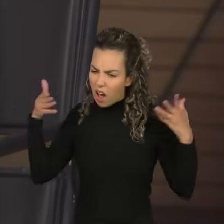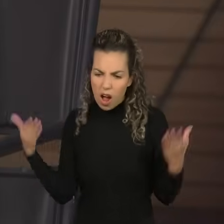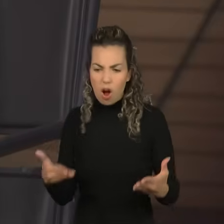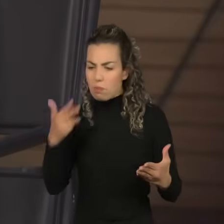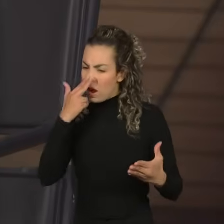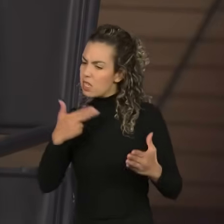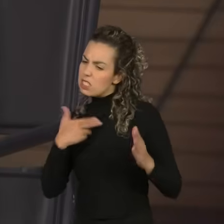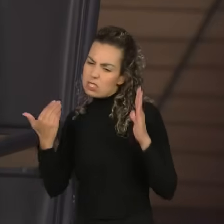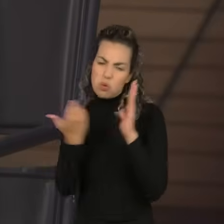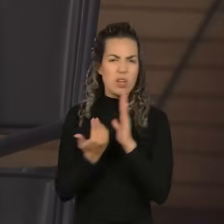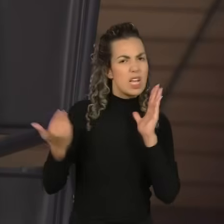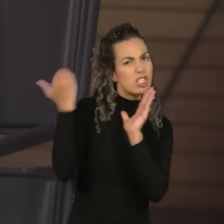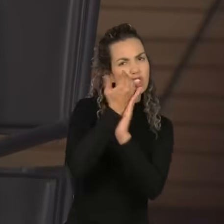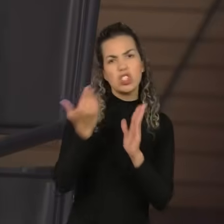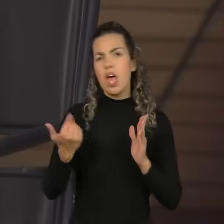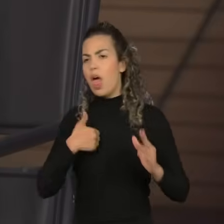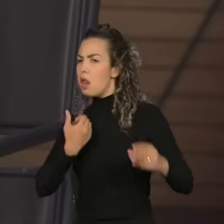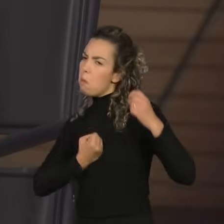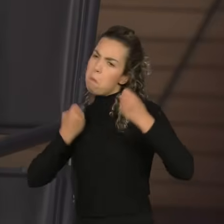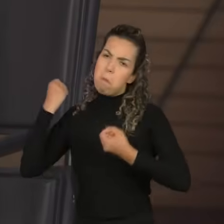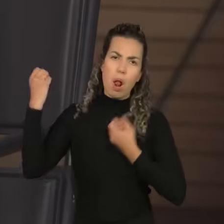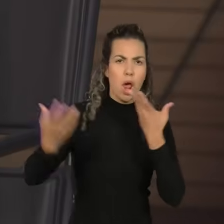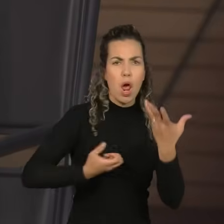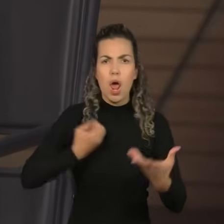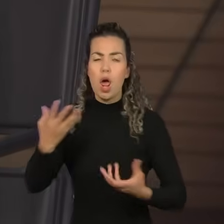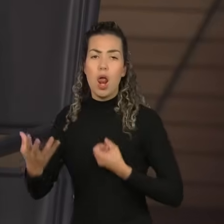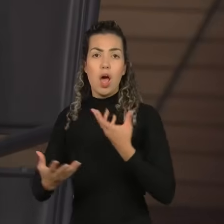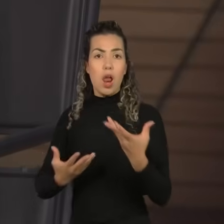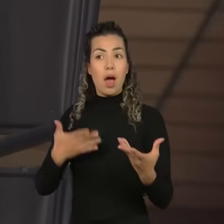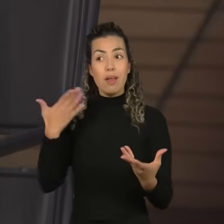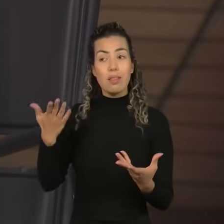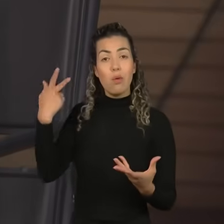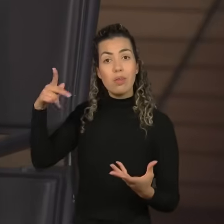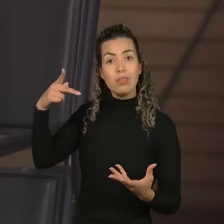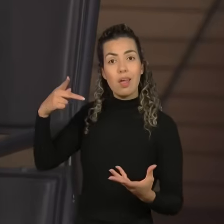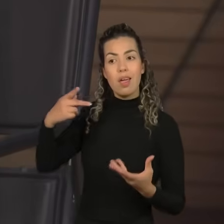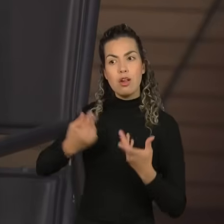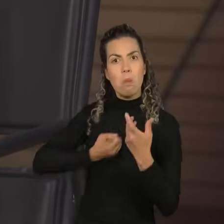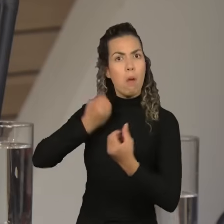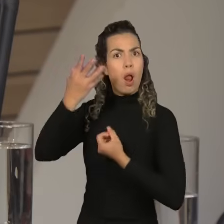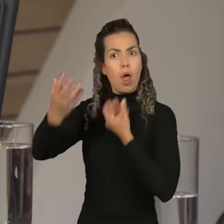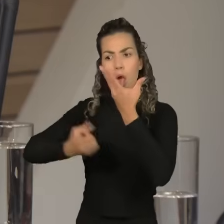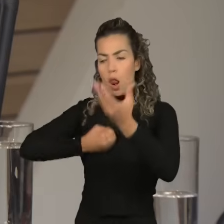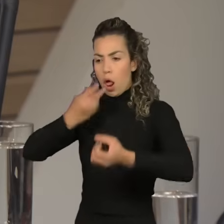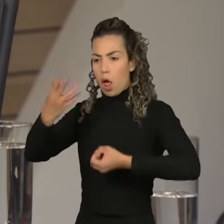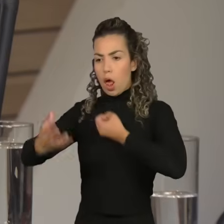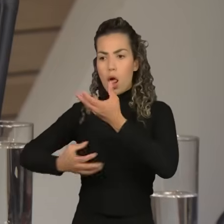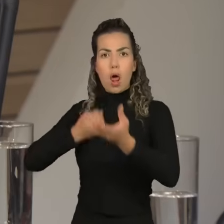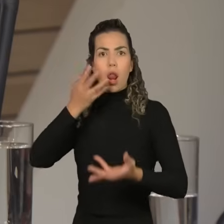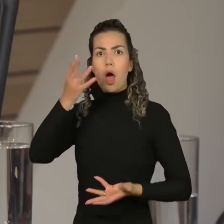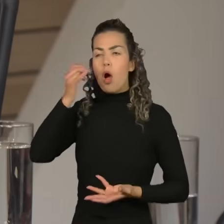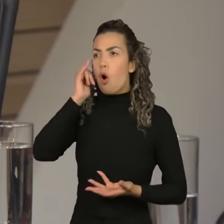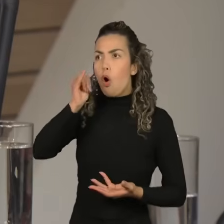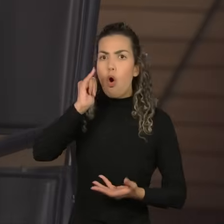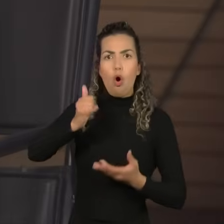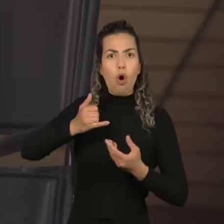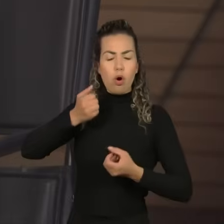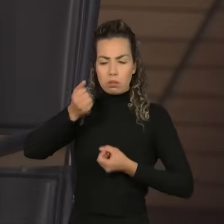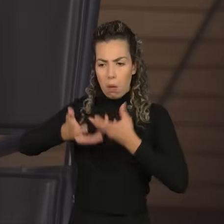densidade à lírica dele. Então, é uma lírica que vai se adensando. Por exemplo, ele é